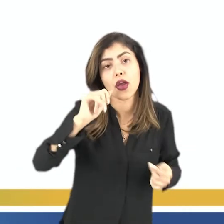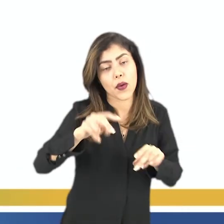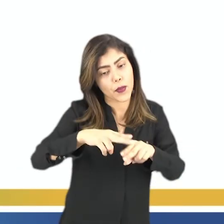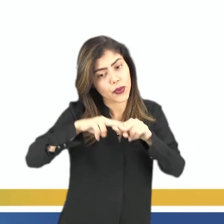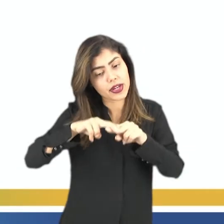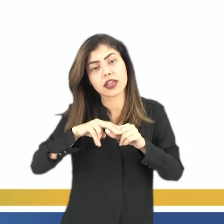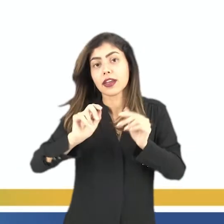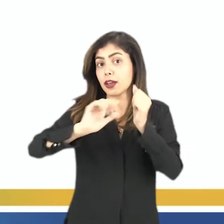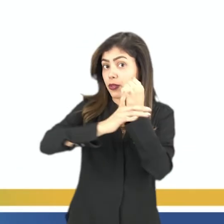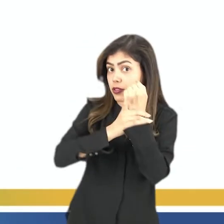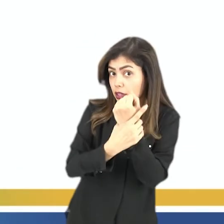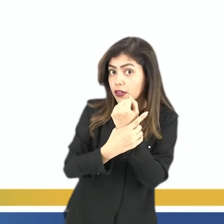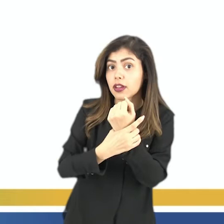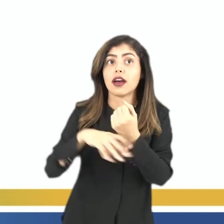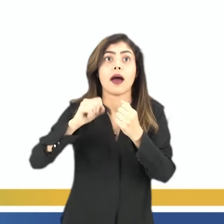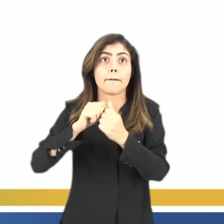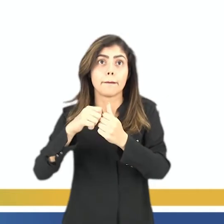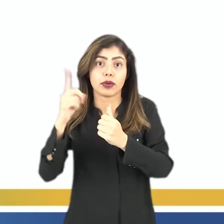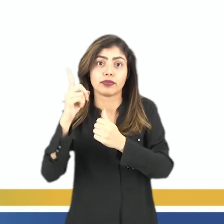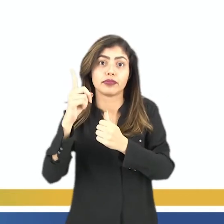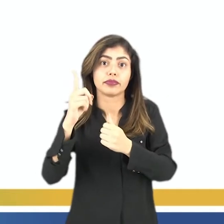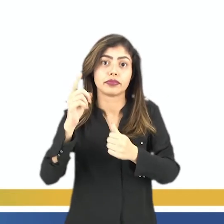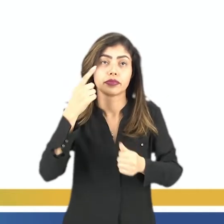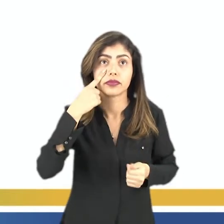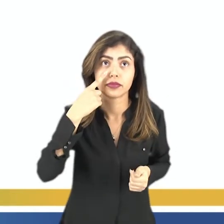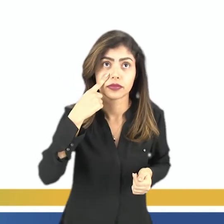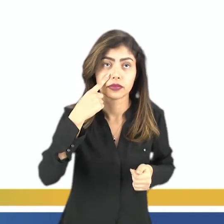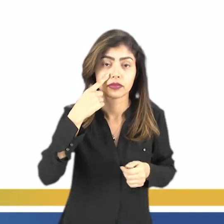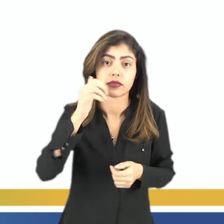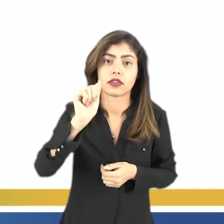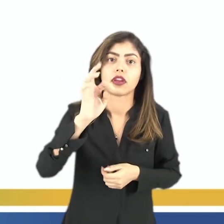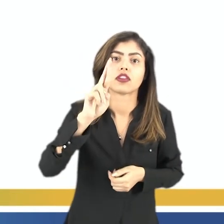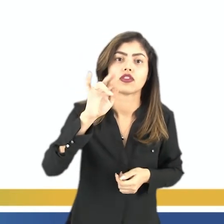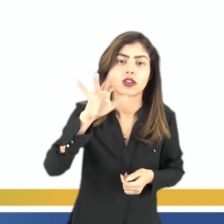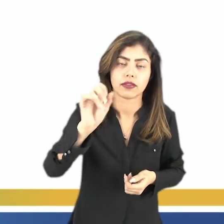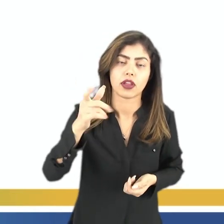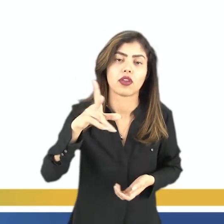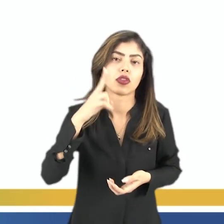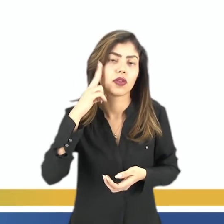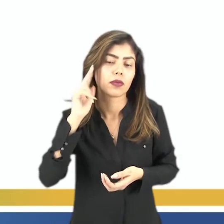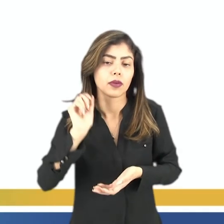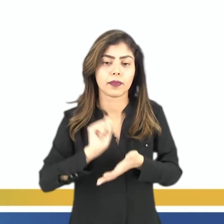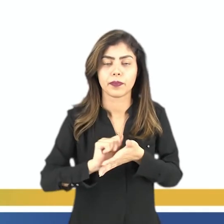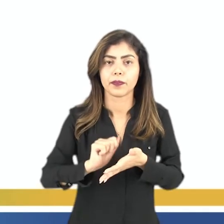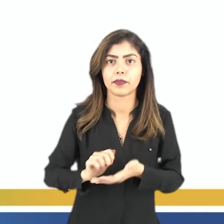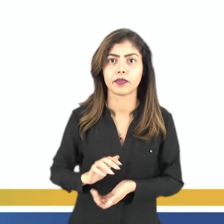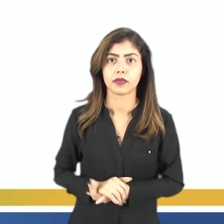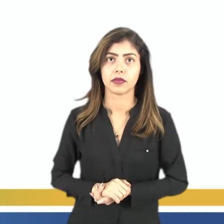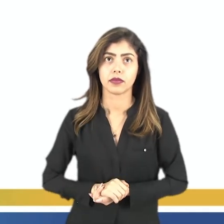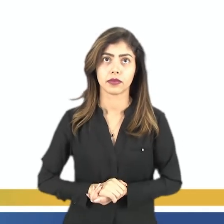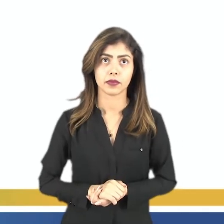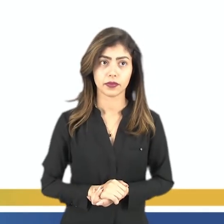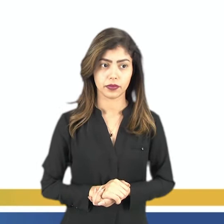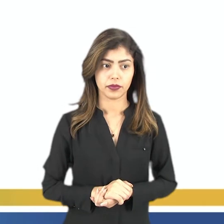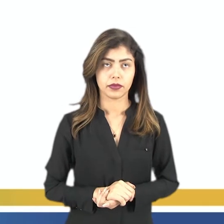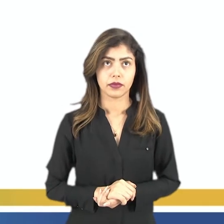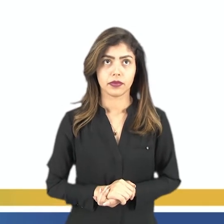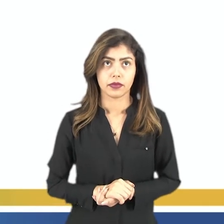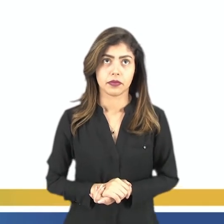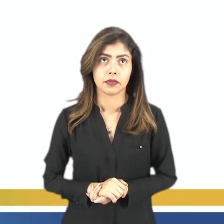motivo de segurança, ela dispara. Aí você vai lá e ativa manualmente, tá bom? Vamos